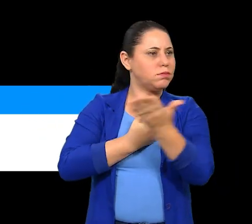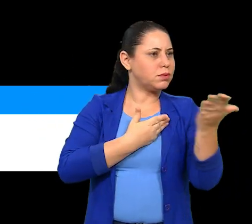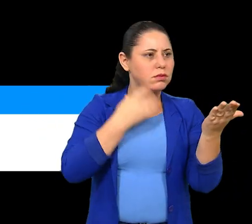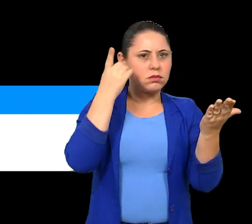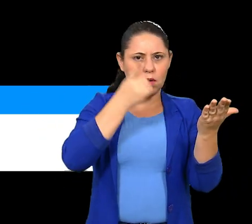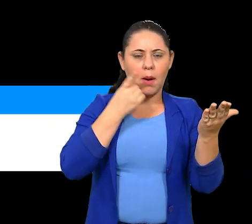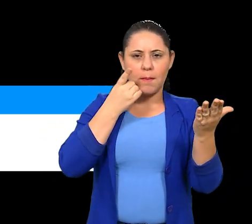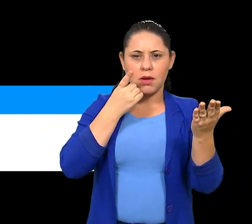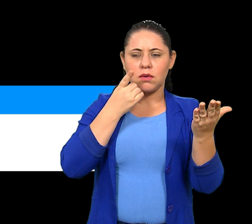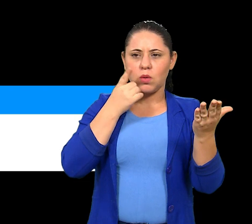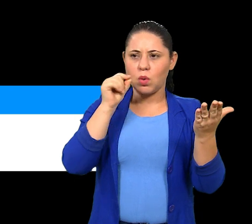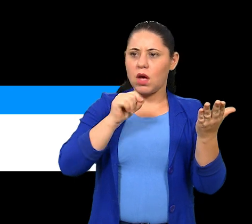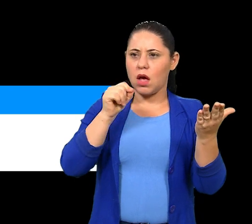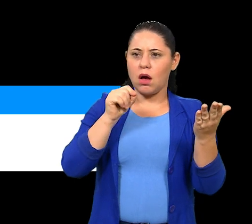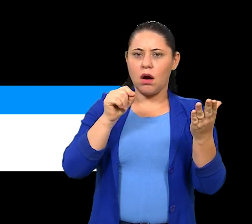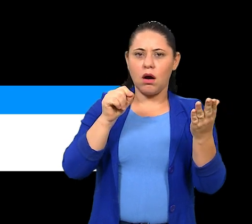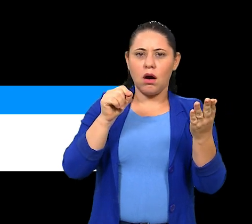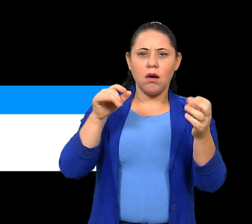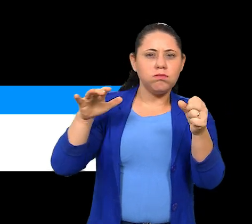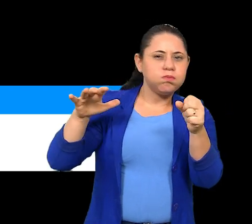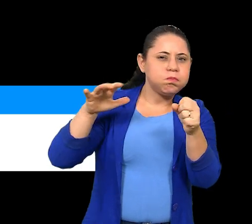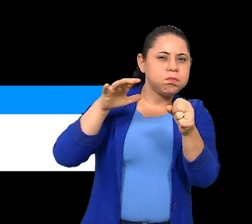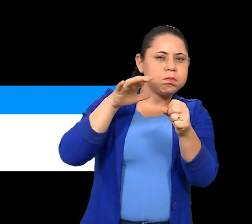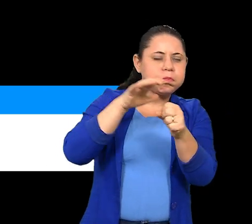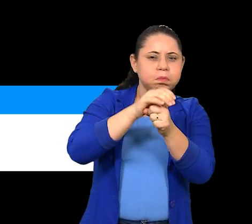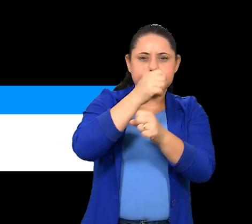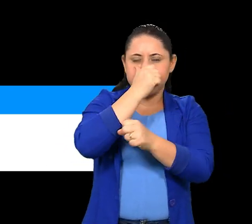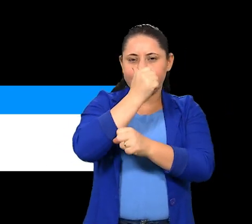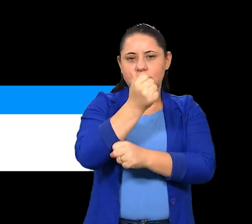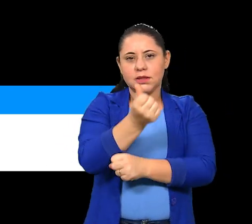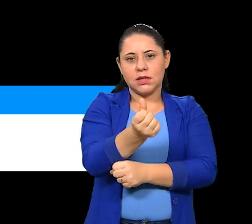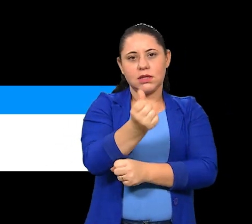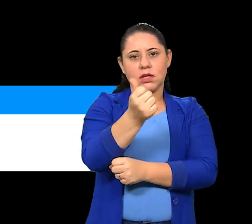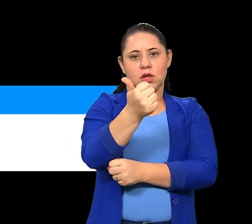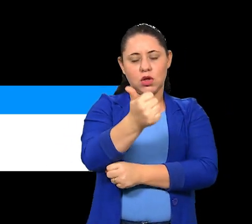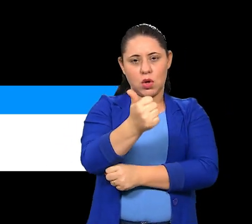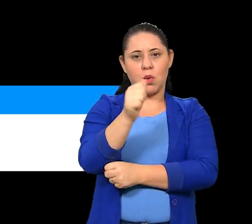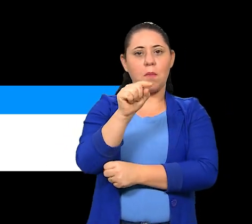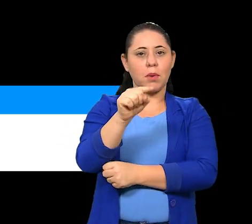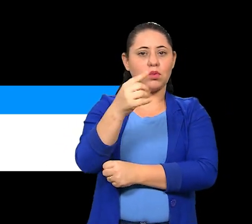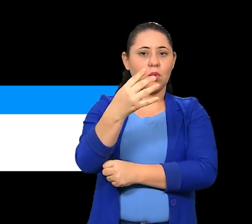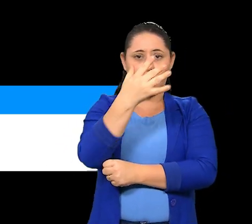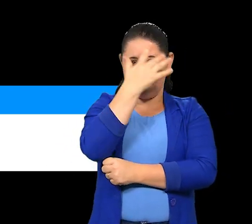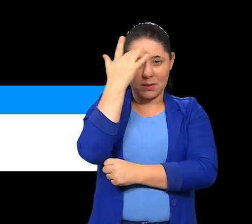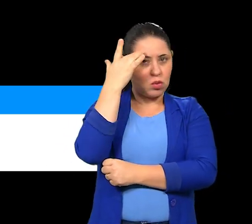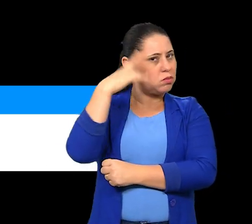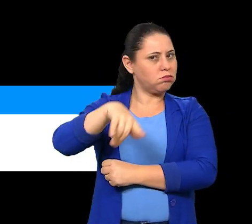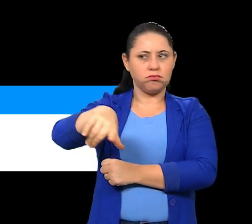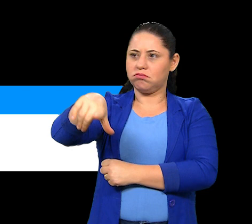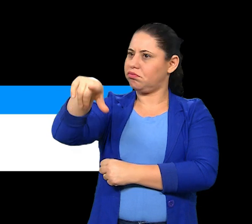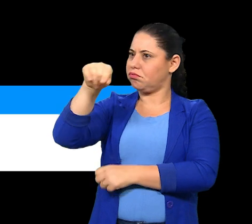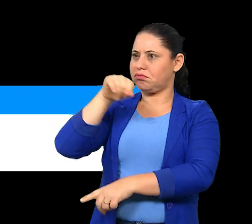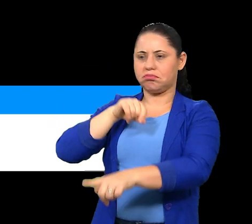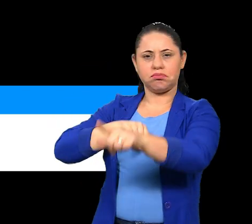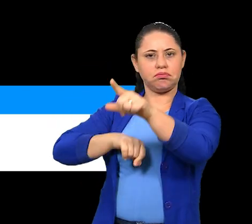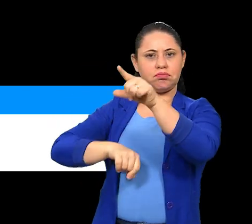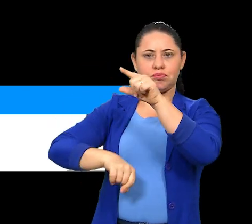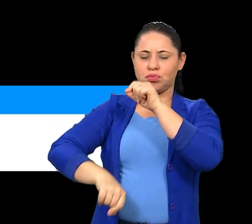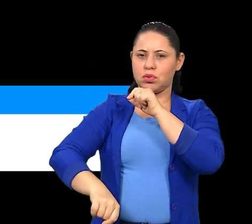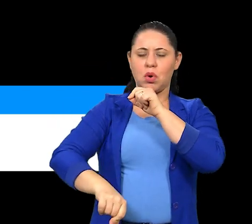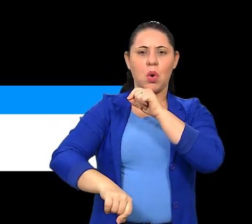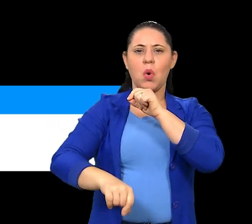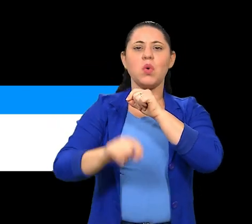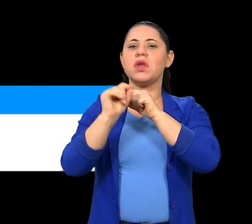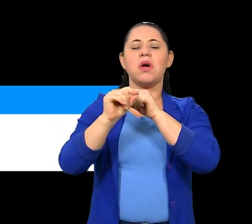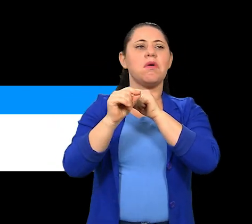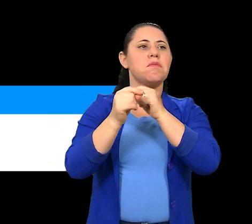presidente que nós estamos vendo o colega fazer a grande maioria do Brasil 61.4% das pessoas que não